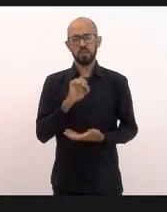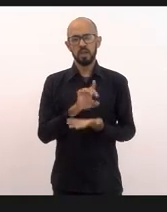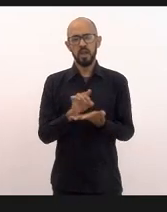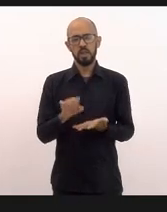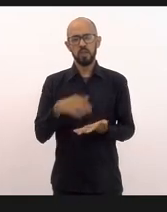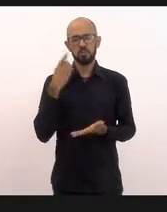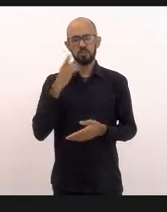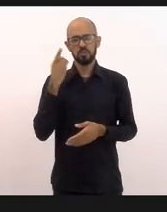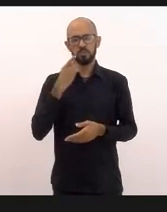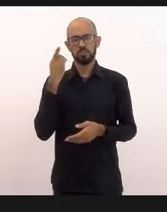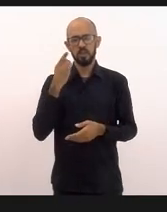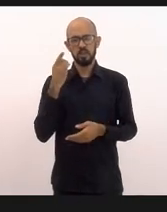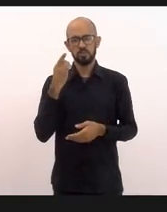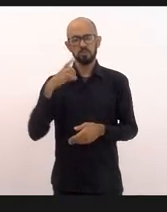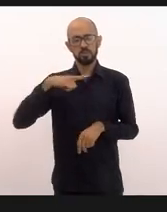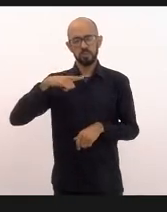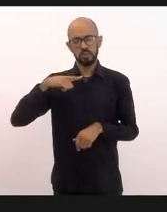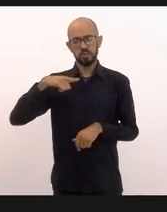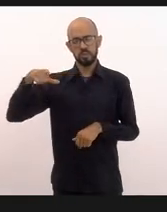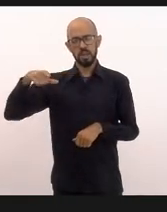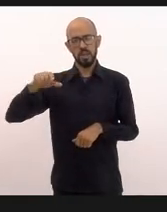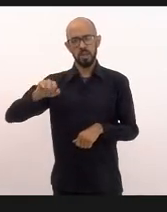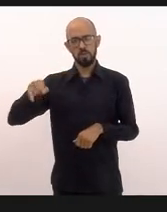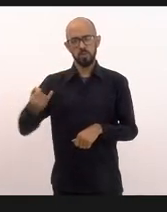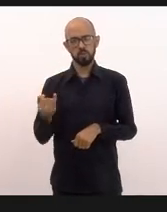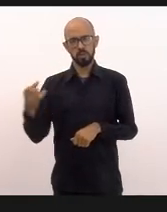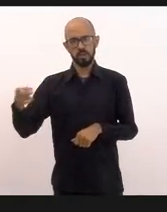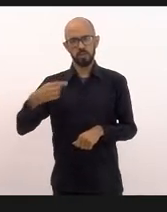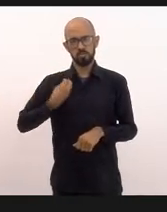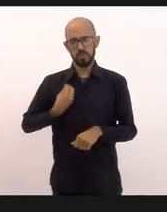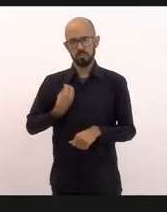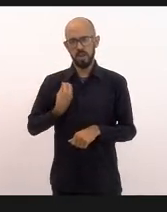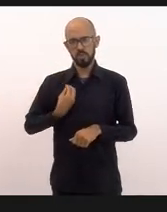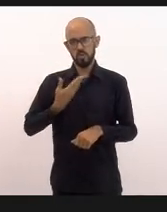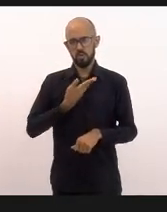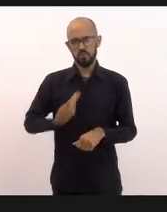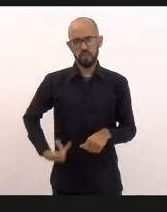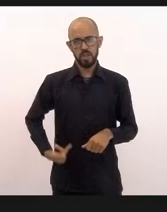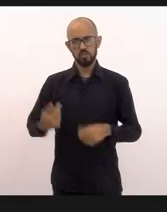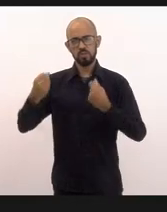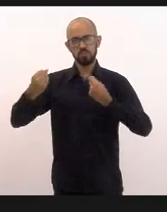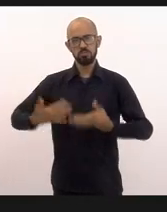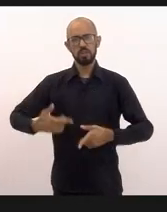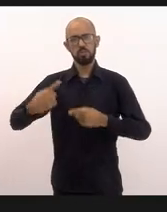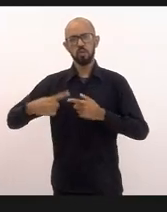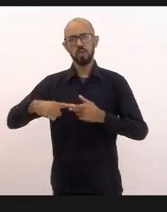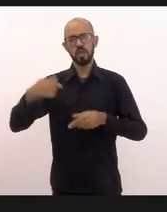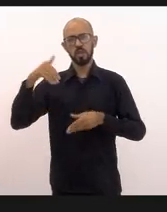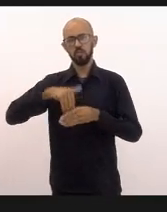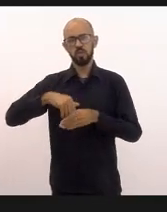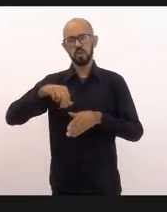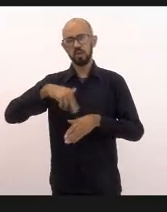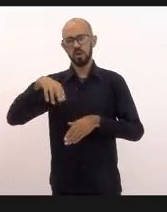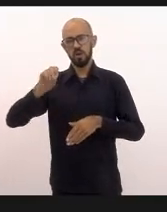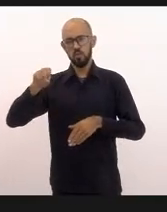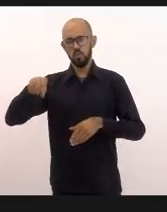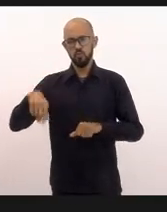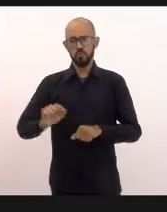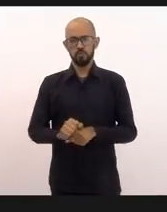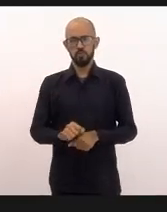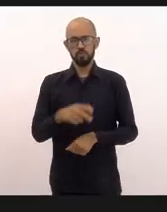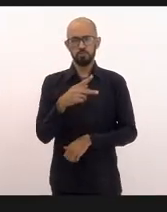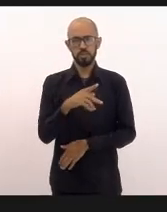a boquinha no governo falem, né, por que que estão votando não. Então, o voto do PCdoB é